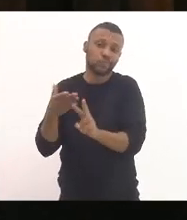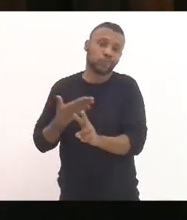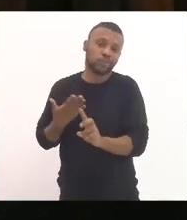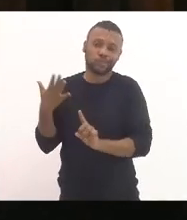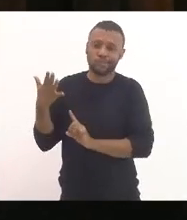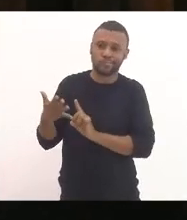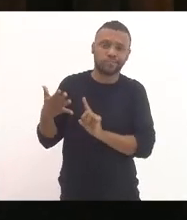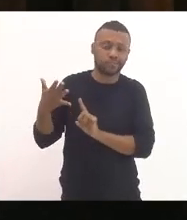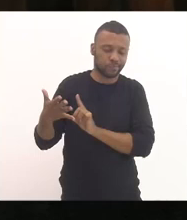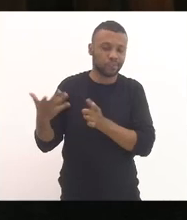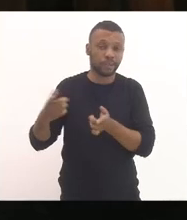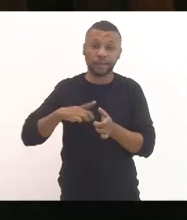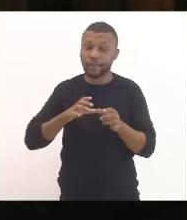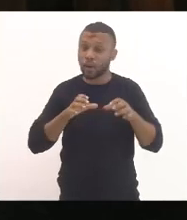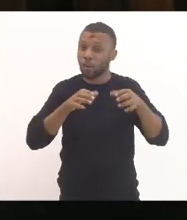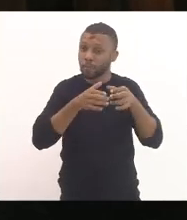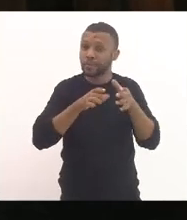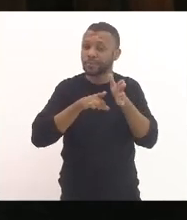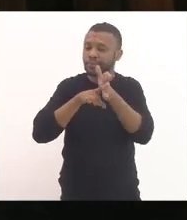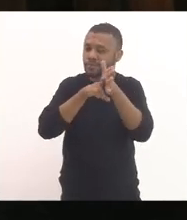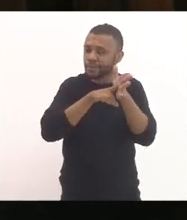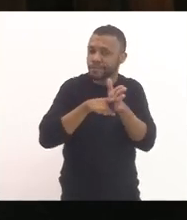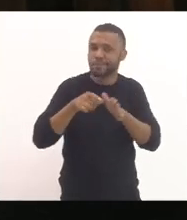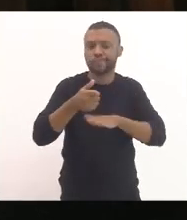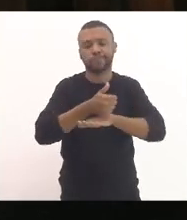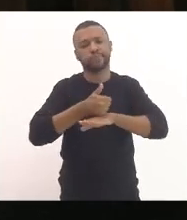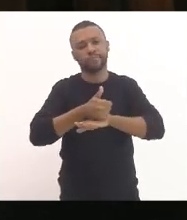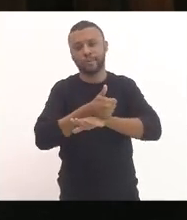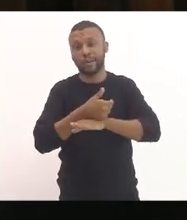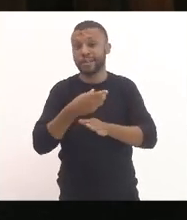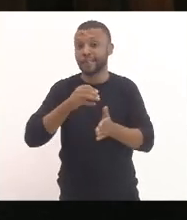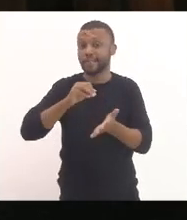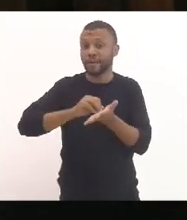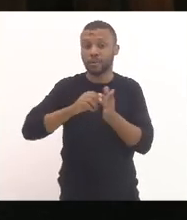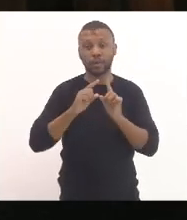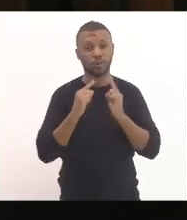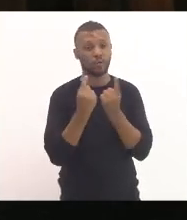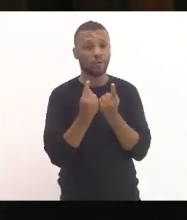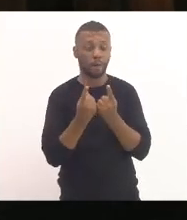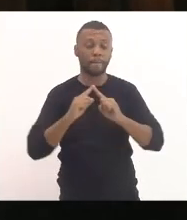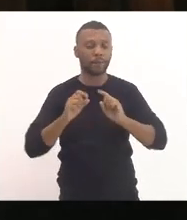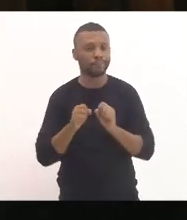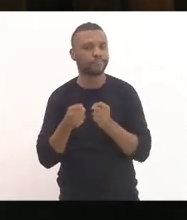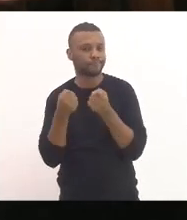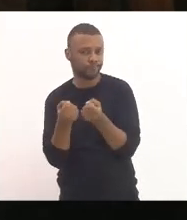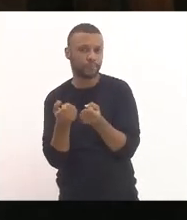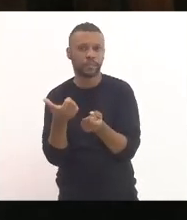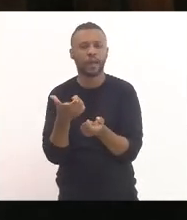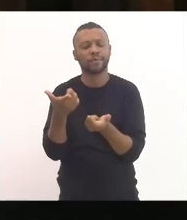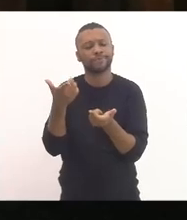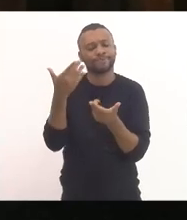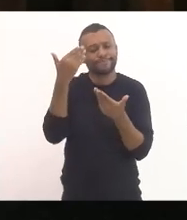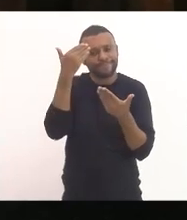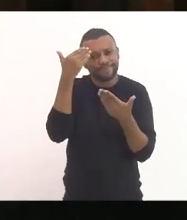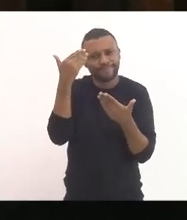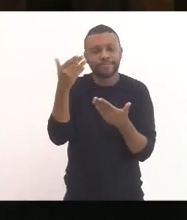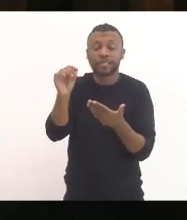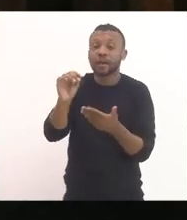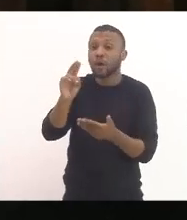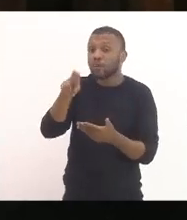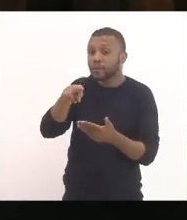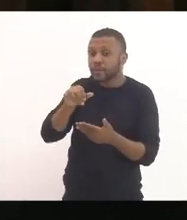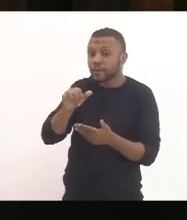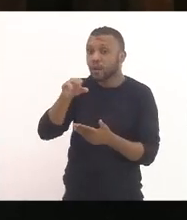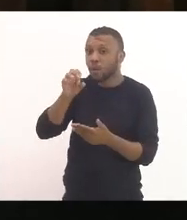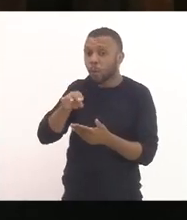da comissão dos investigadores que não se fizeram presentes na reunião mas foi muito bem aqui defendido que deixando já desde claro que a